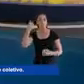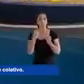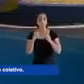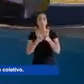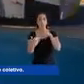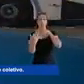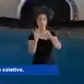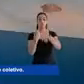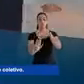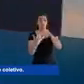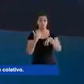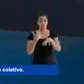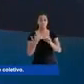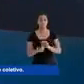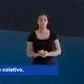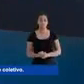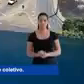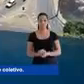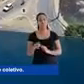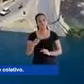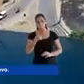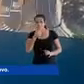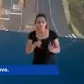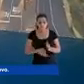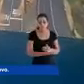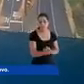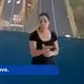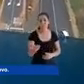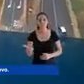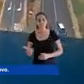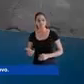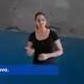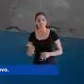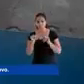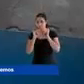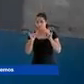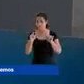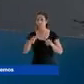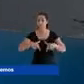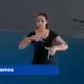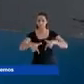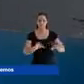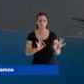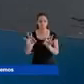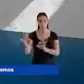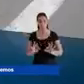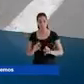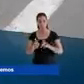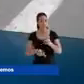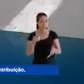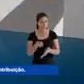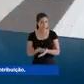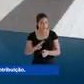principalmente onde se passa o transporte coletivo. Esse é um benefício do nosso povo. E quero dizer, foi uma ação que nós